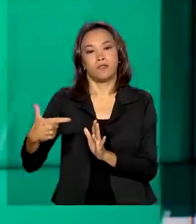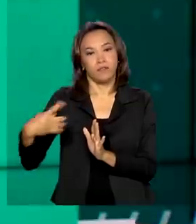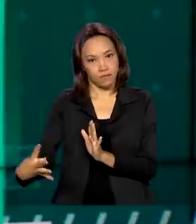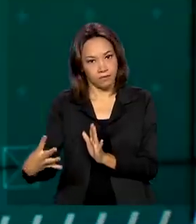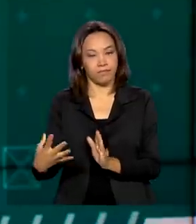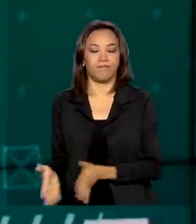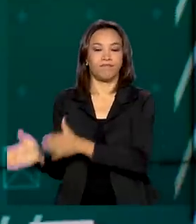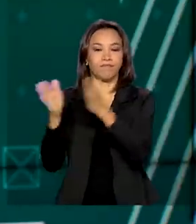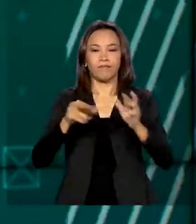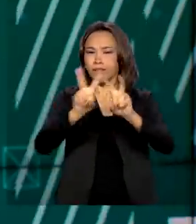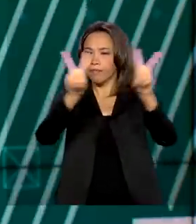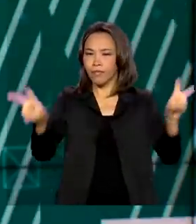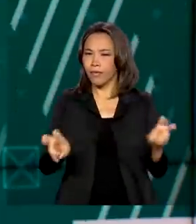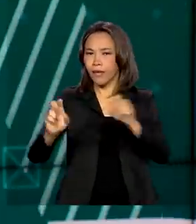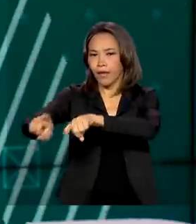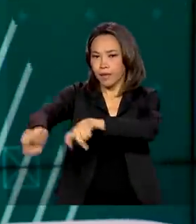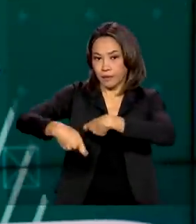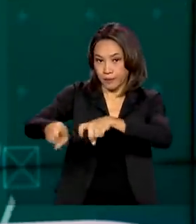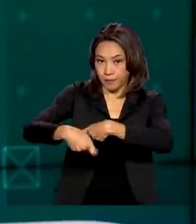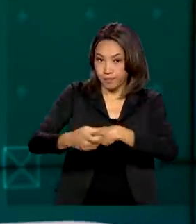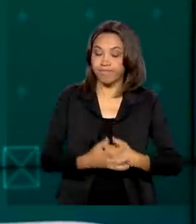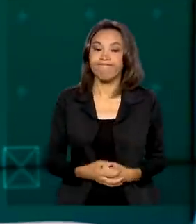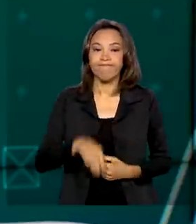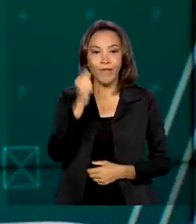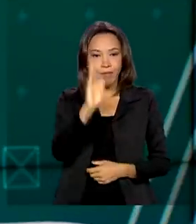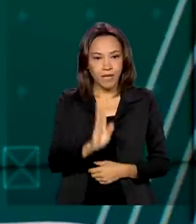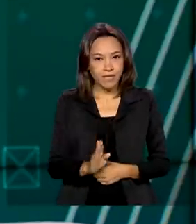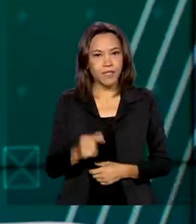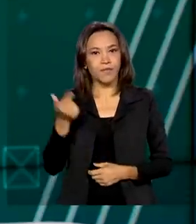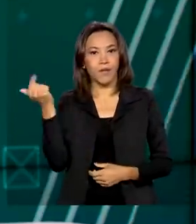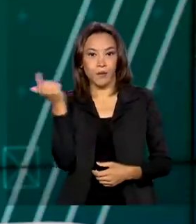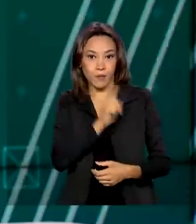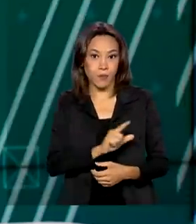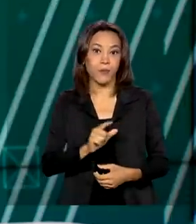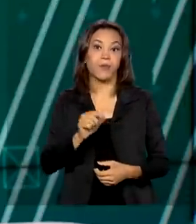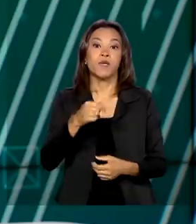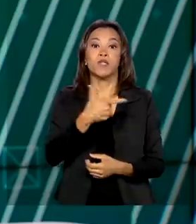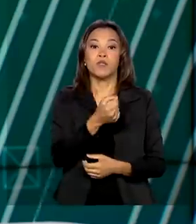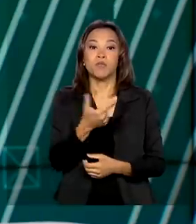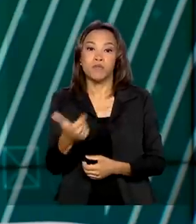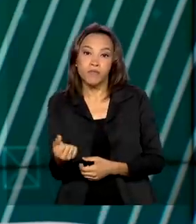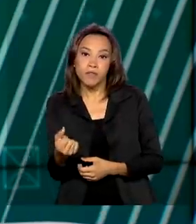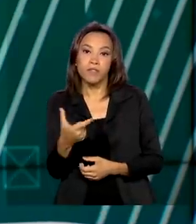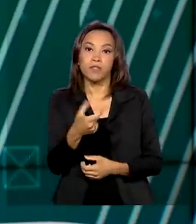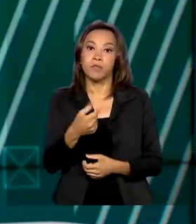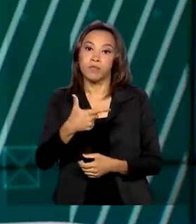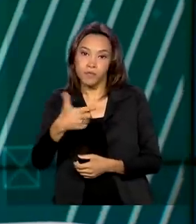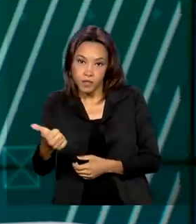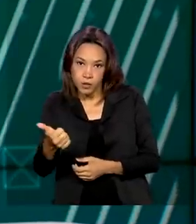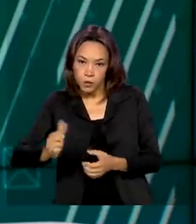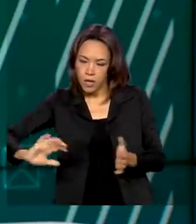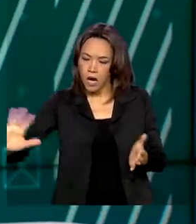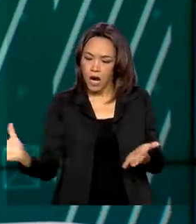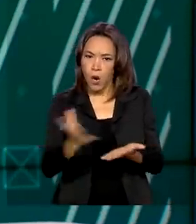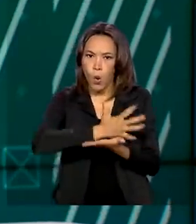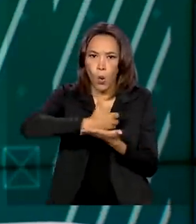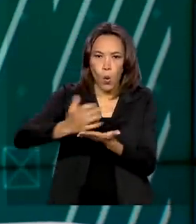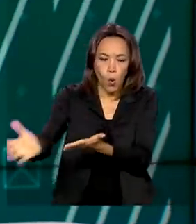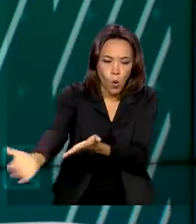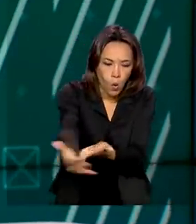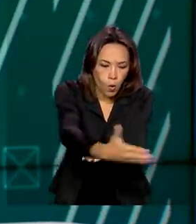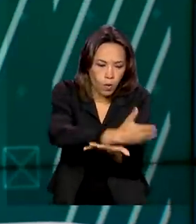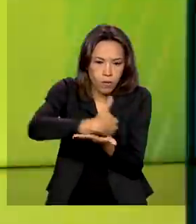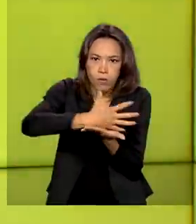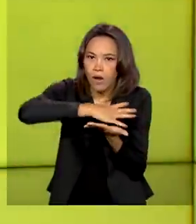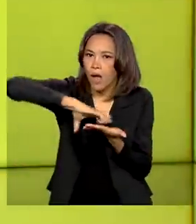e o assunto agora é agricultura o Brasil deve fechar a safra 2020/2021 com uma colheita recorde de grãos